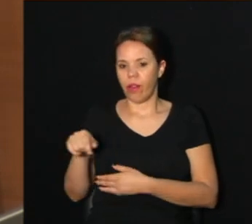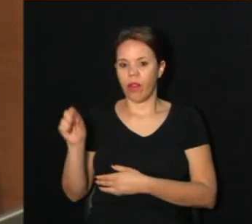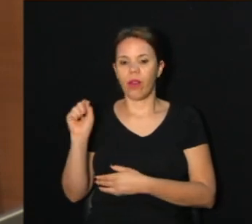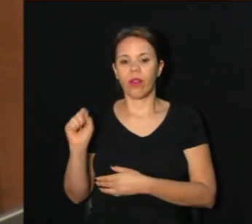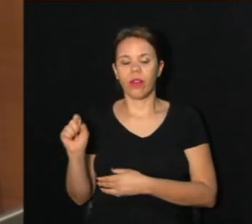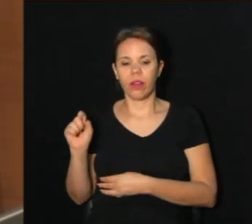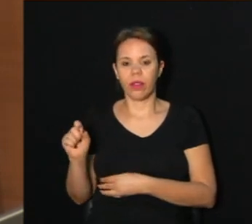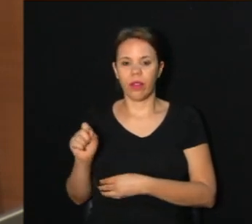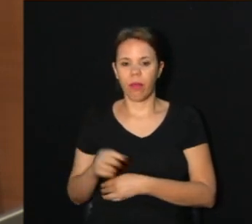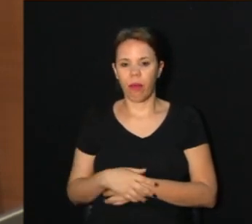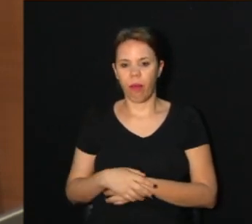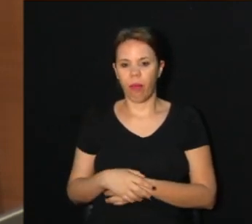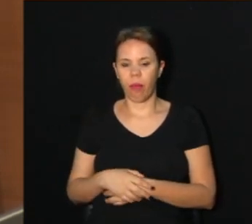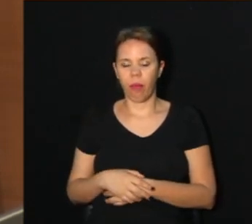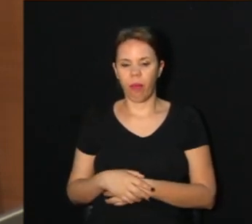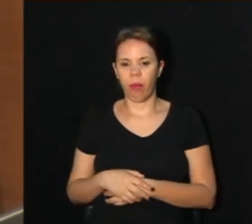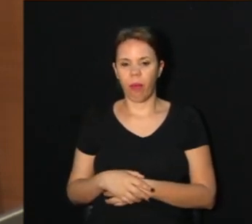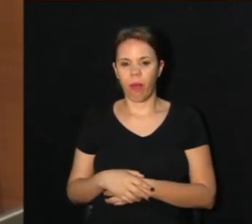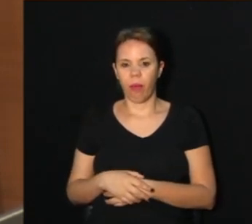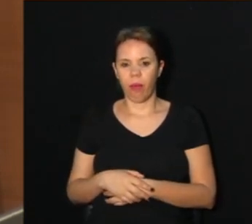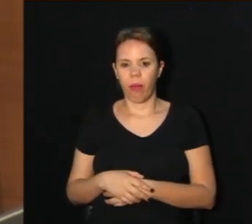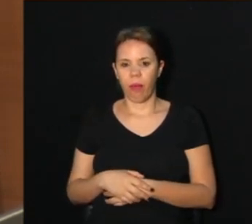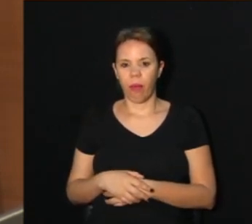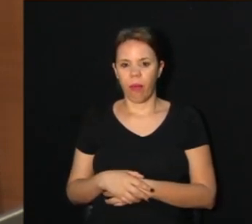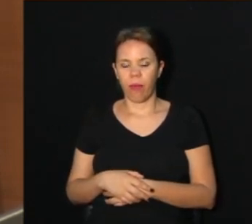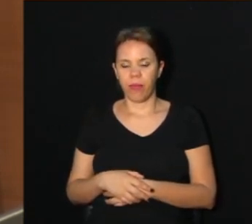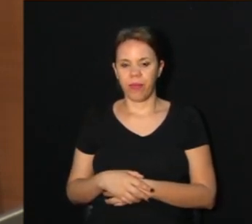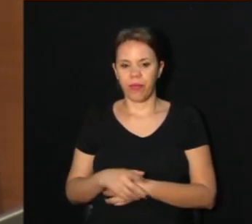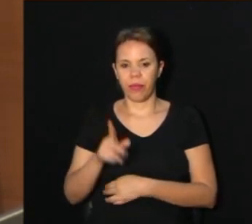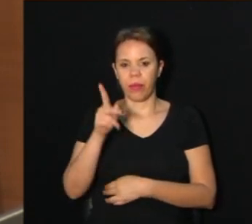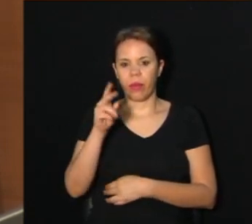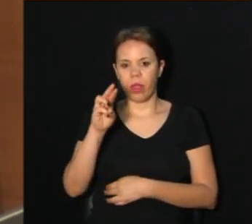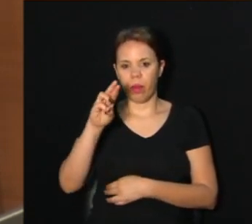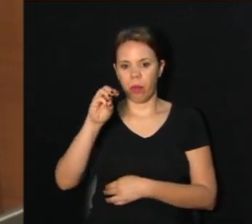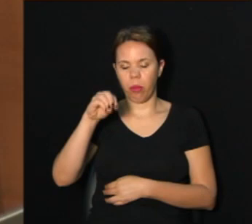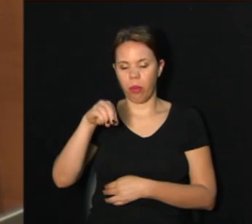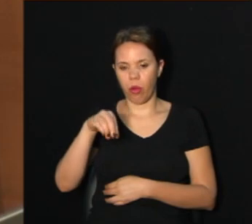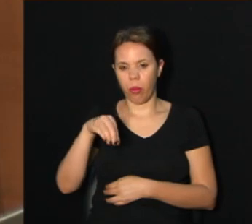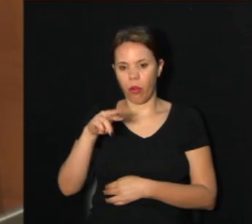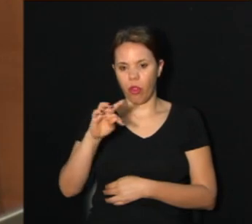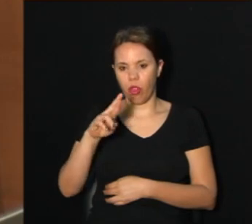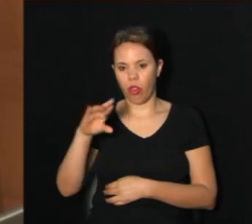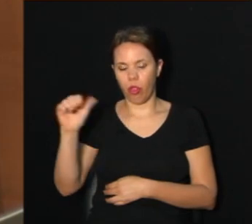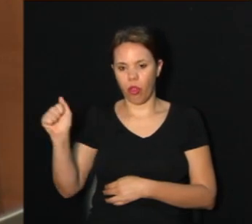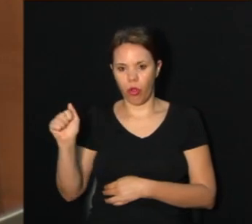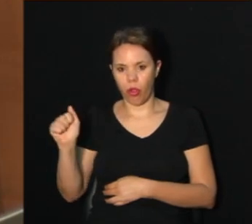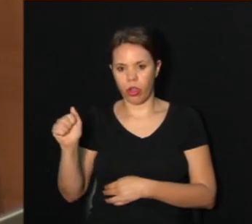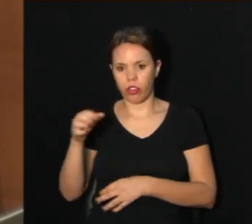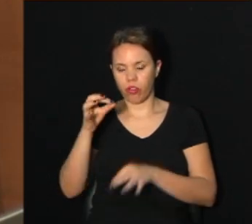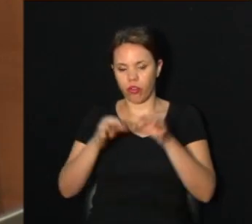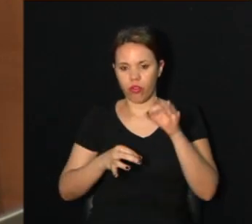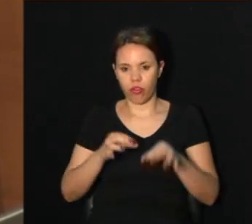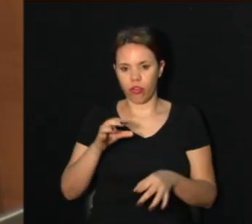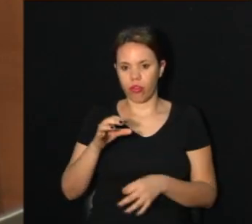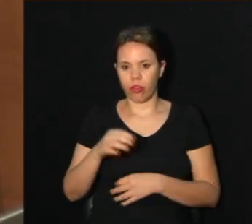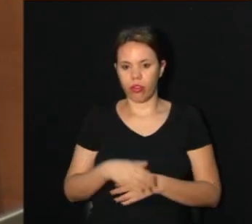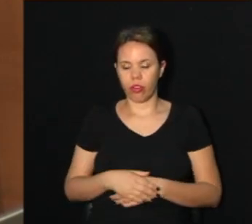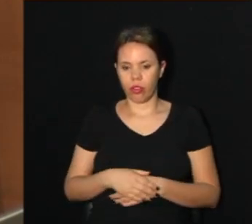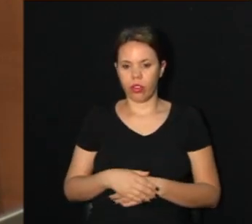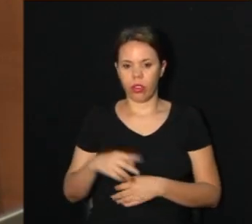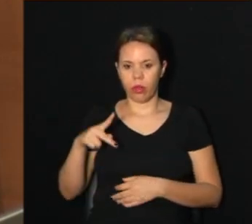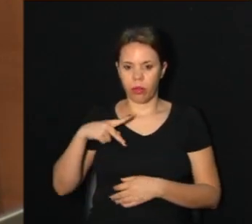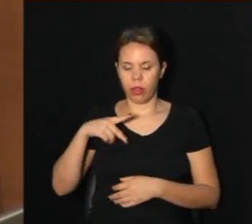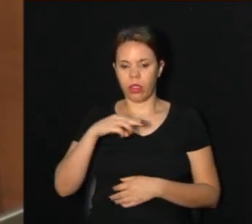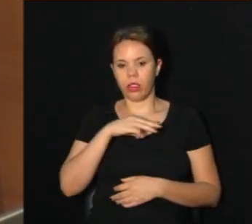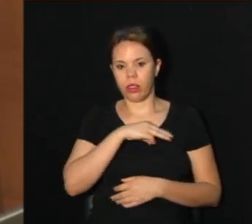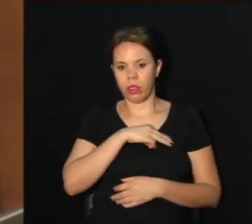que a promotora de justiça do Ministério Público, Cristiane Lau, já